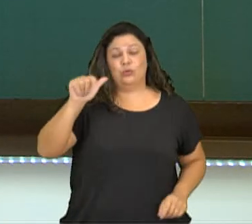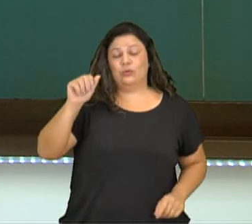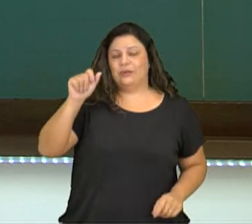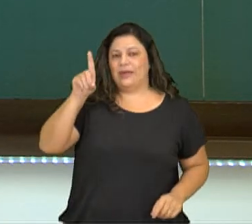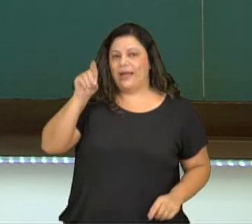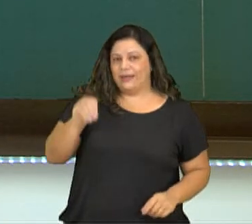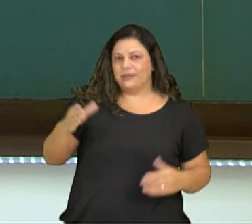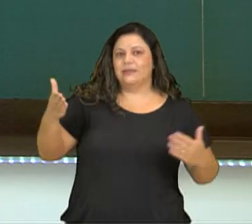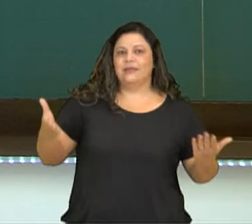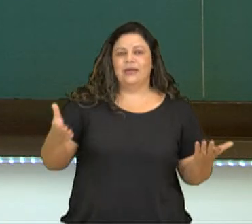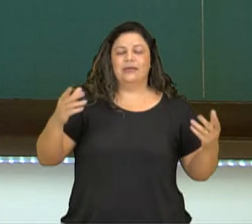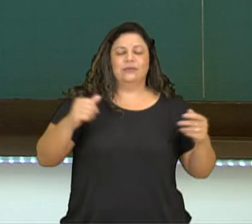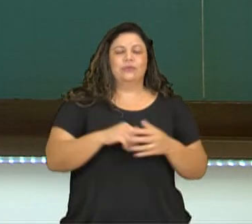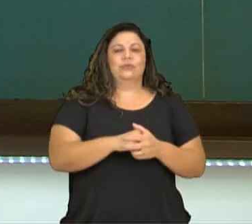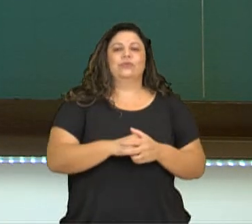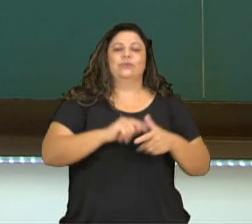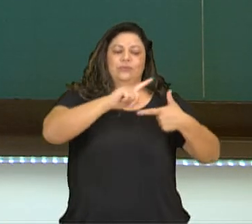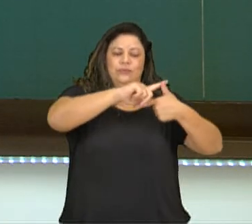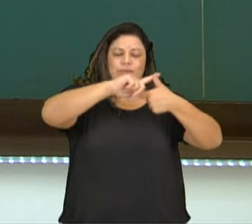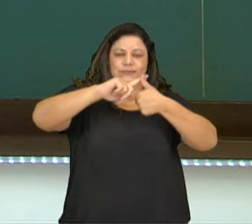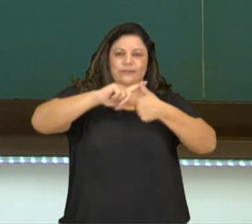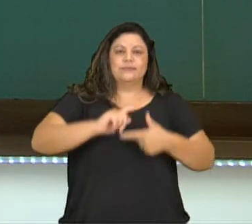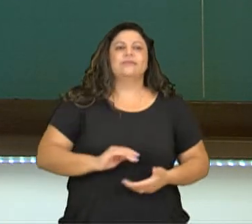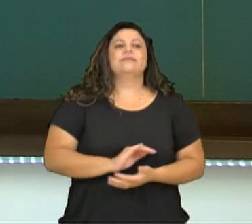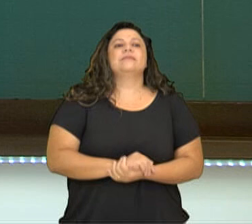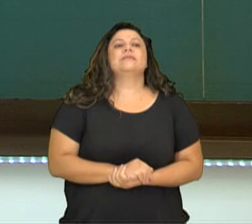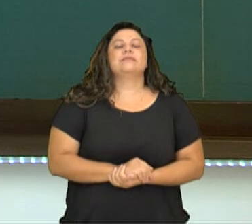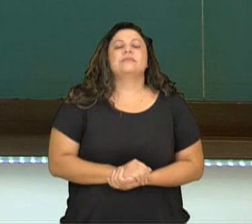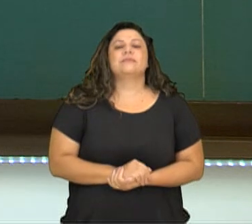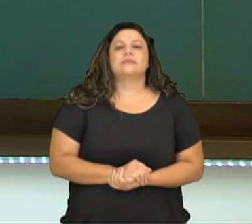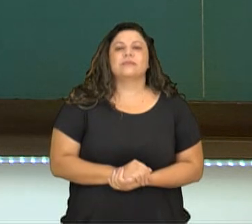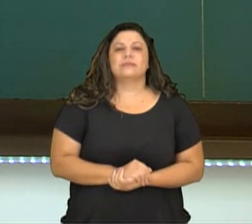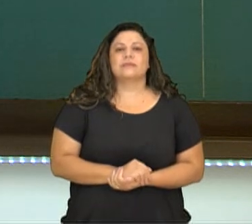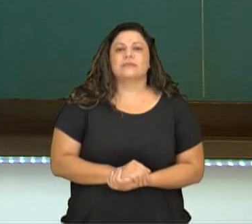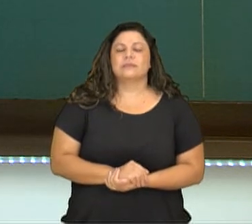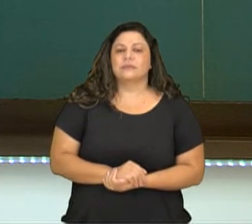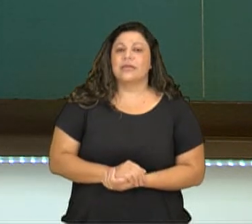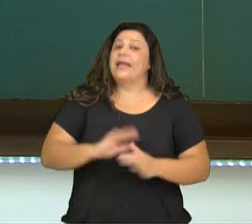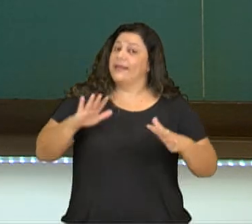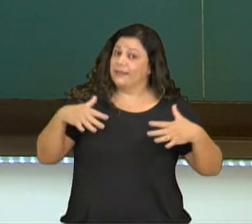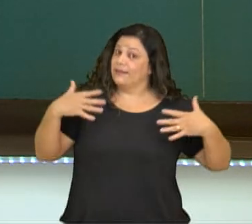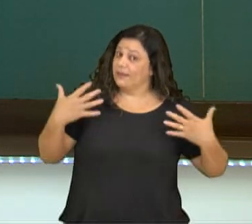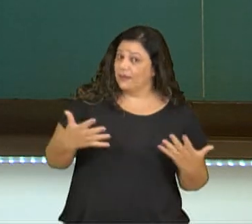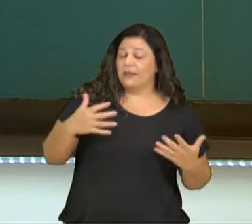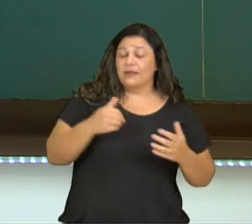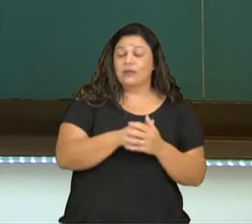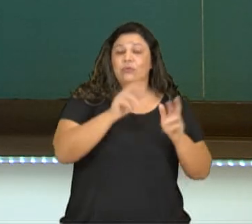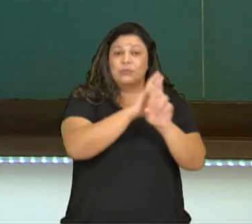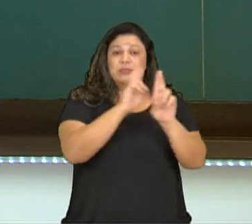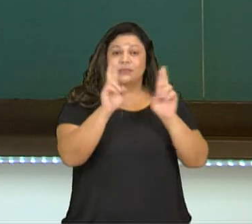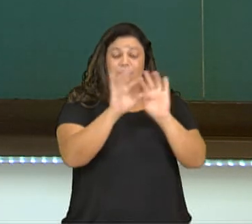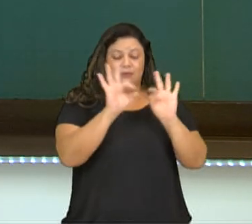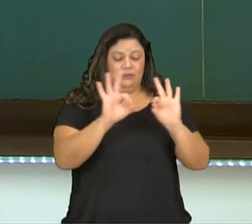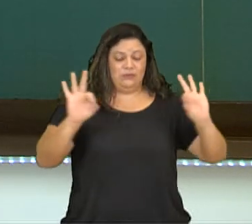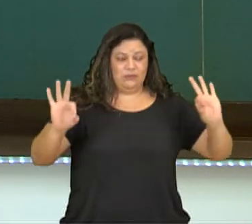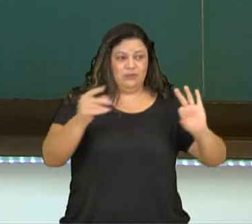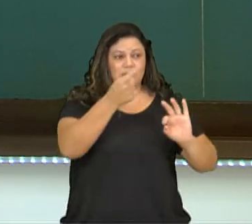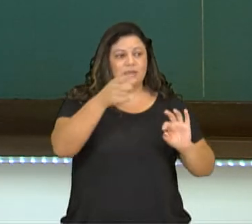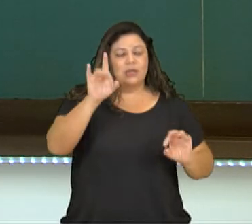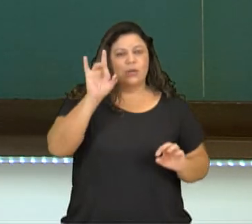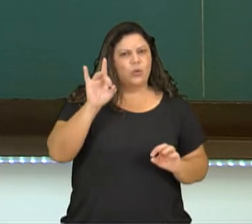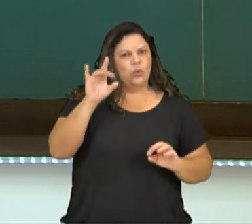neste caso, dos triângulos retângulos. E aí, nós temos algumas relações métricas que não somente o